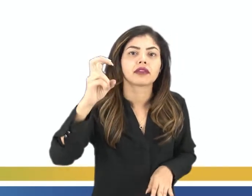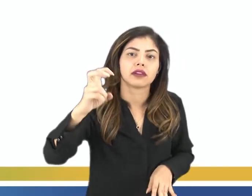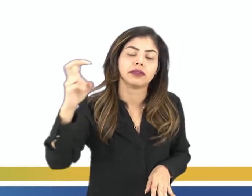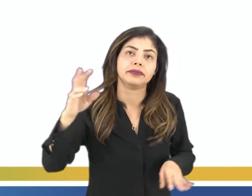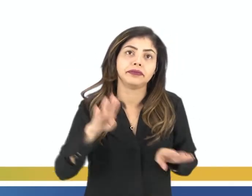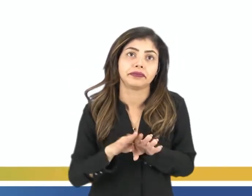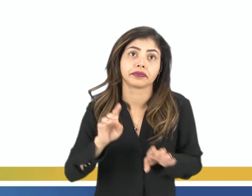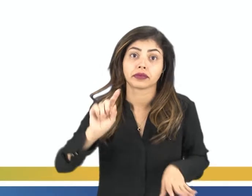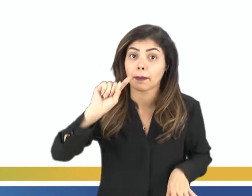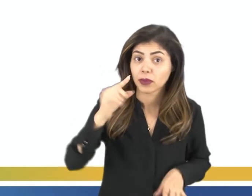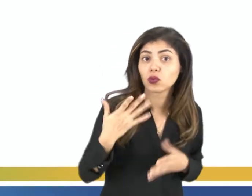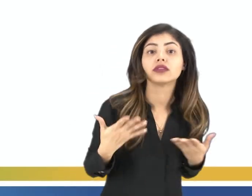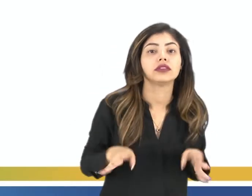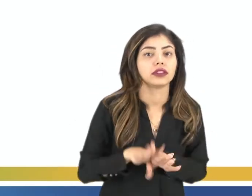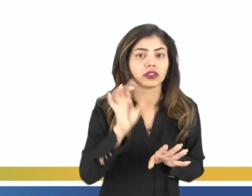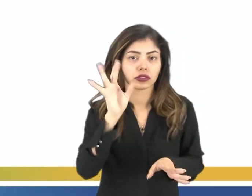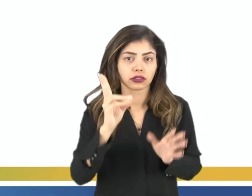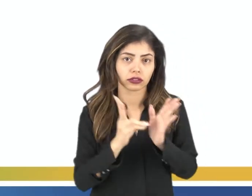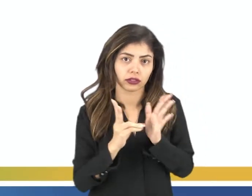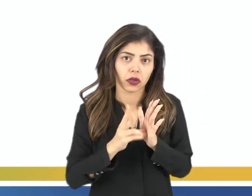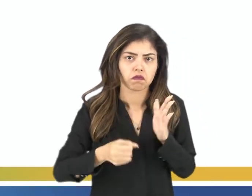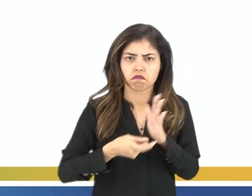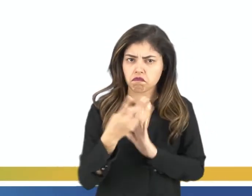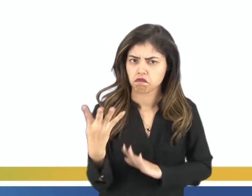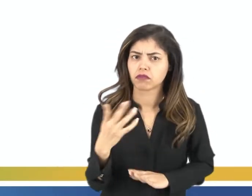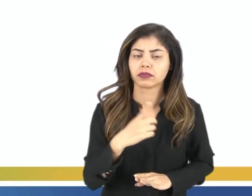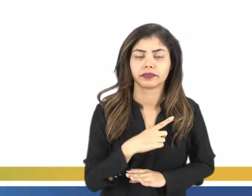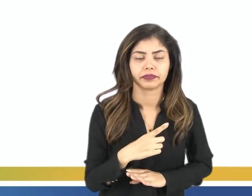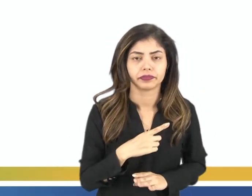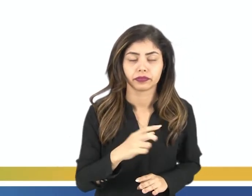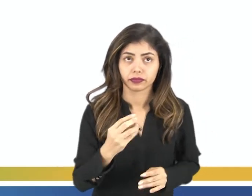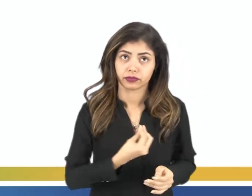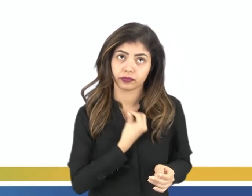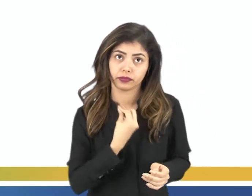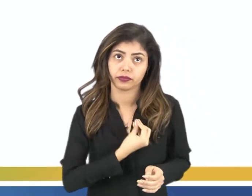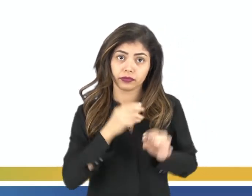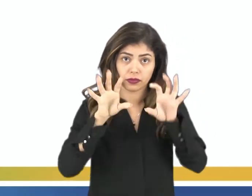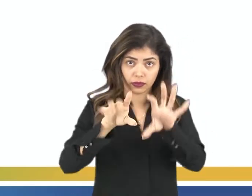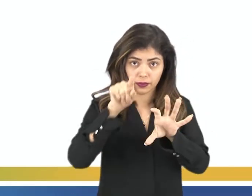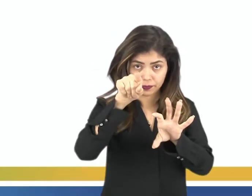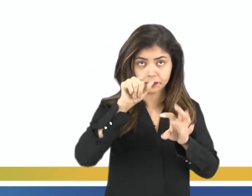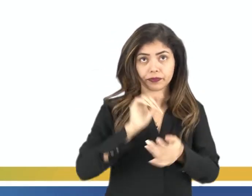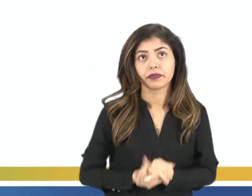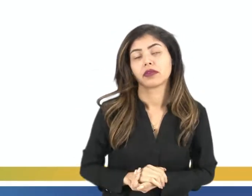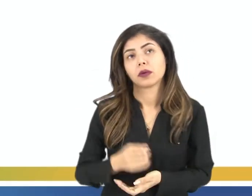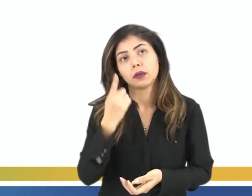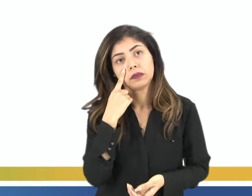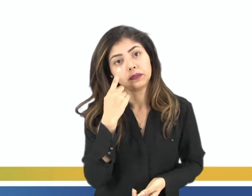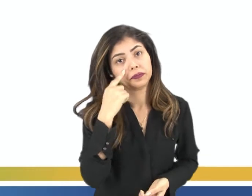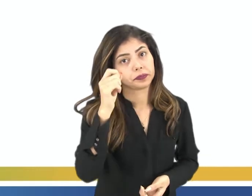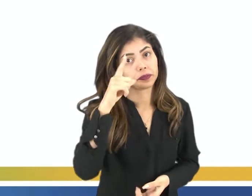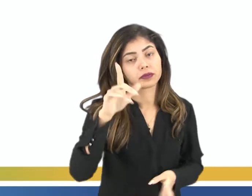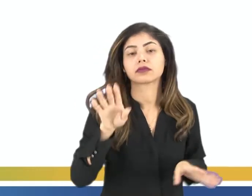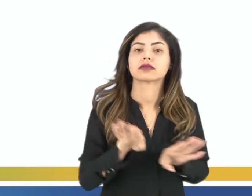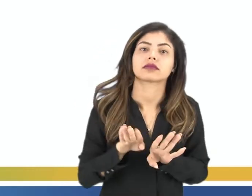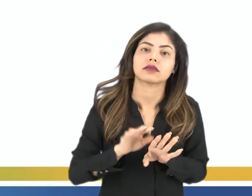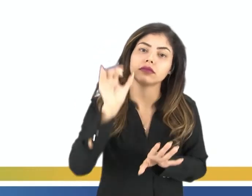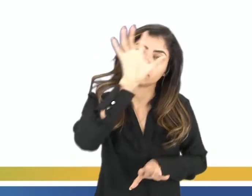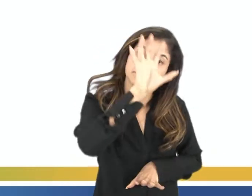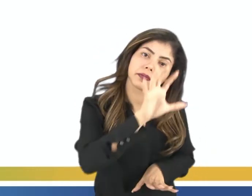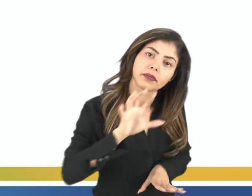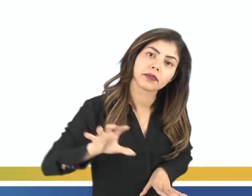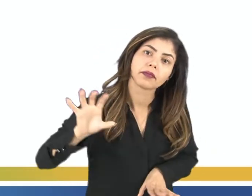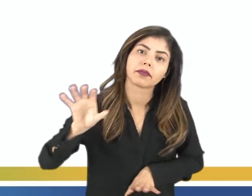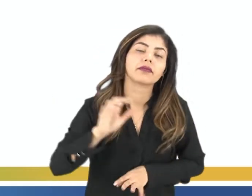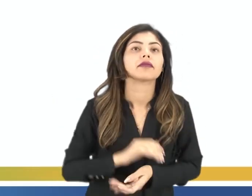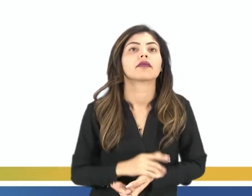14.855 mil índios. Né? Então nós vemos aí a quantidade de índios que vivem nesse local. Então podemos observar por esse mapa que a